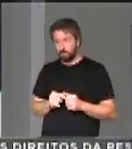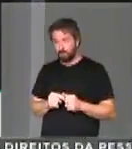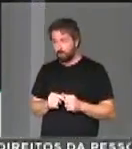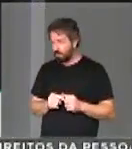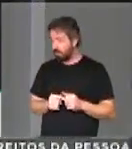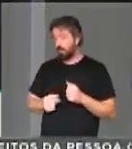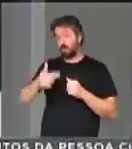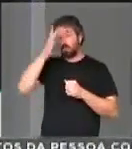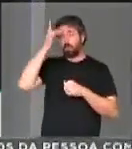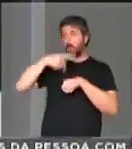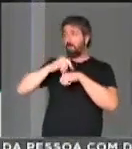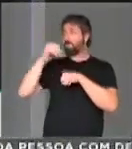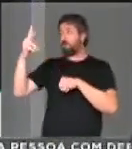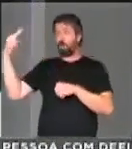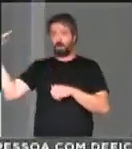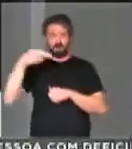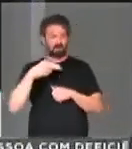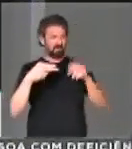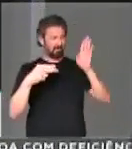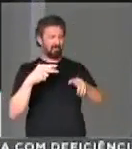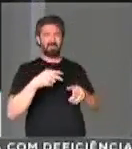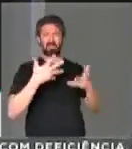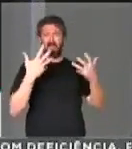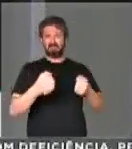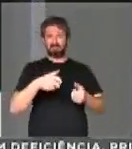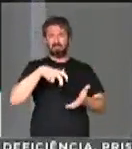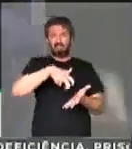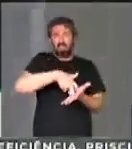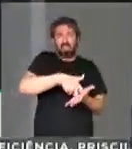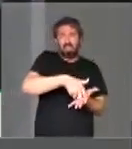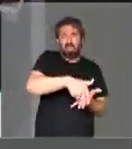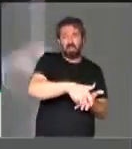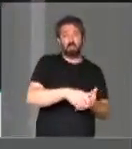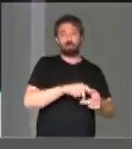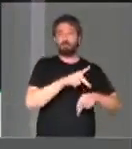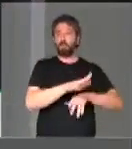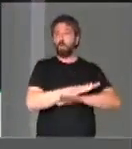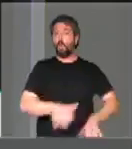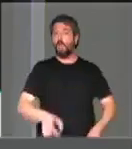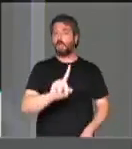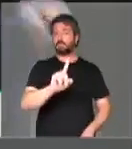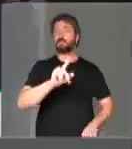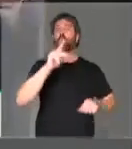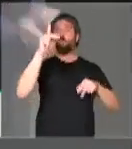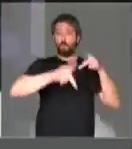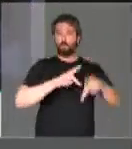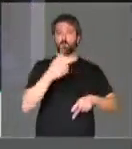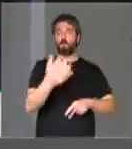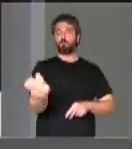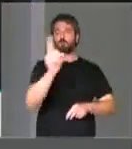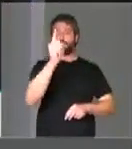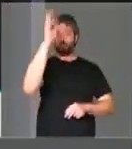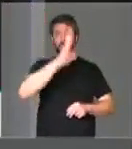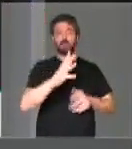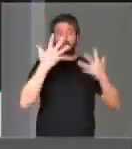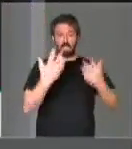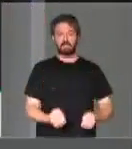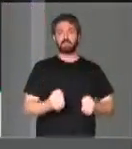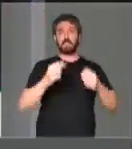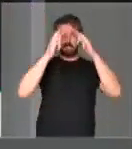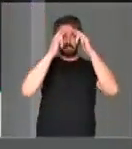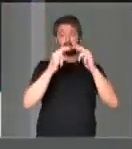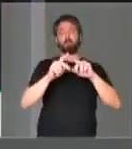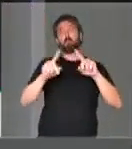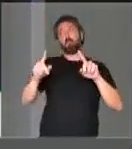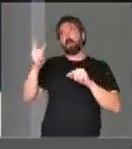estrangeiro olha para o Brasil imaginando que nós somos assim, e o povo brasileiro não é assim, o povo brasileiro se dá o respeito, o Brasil se dá o respeito, ainda